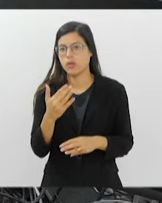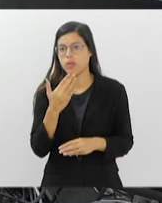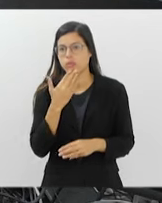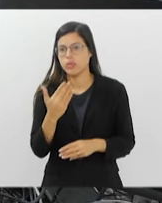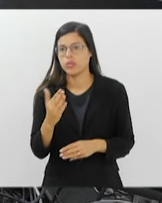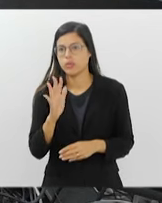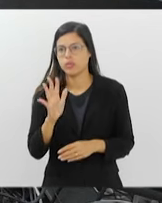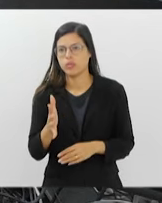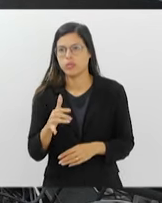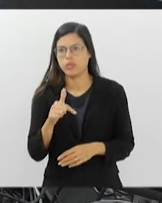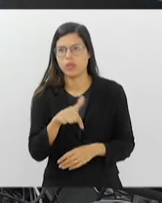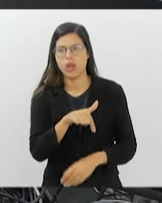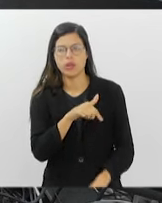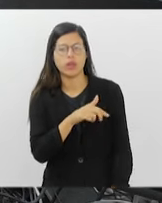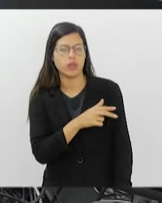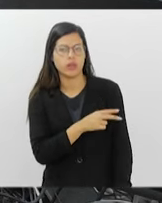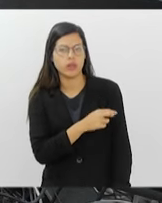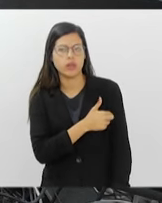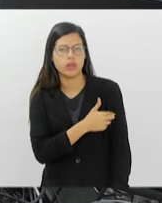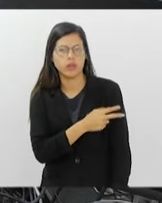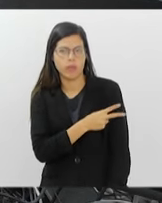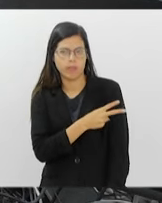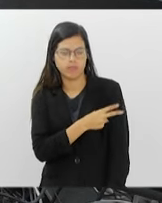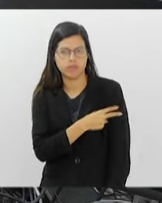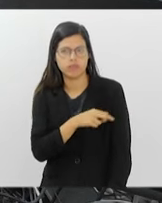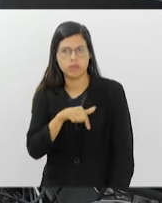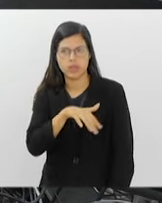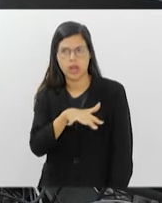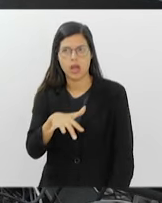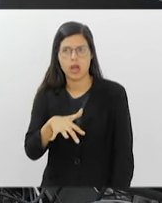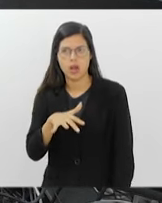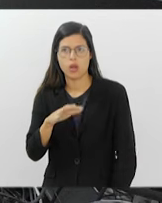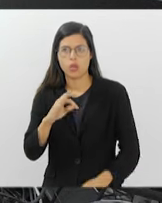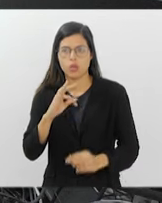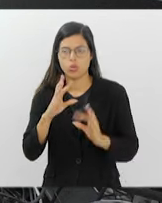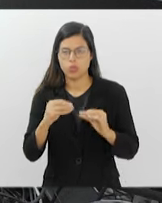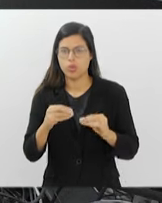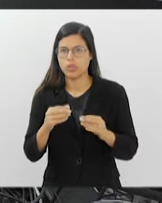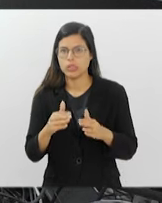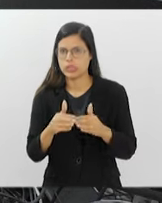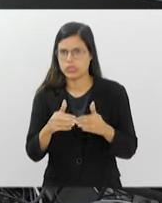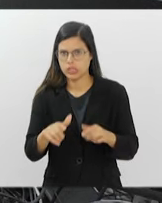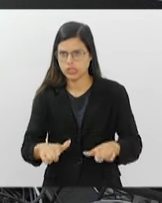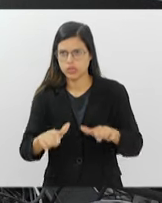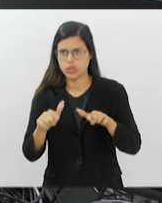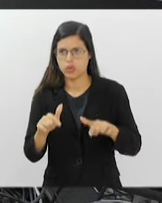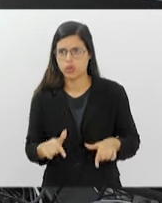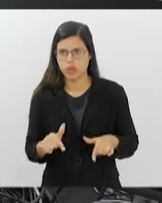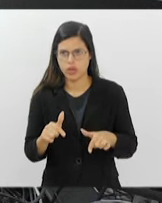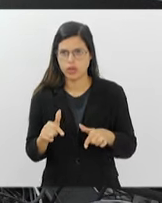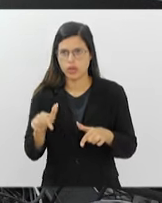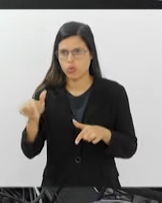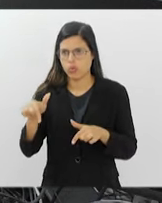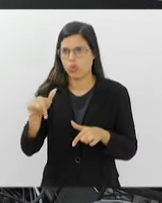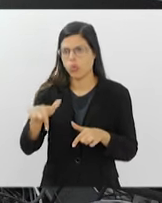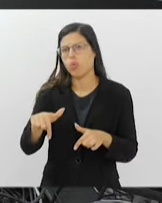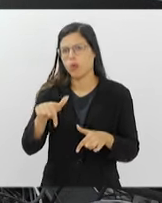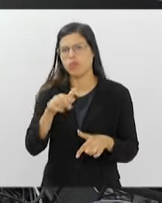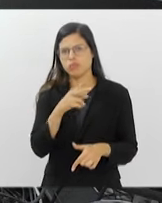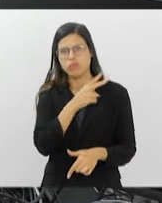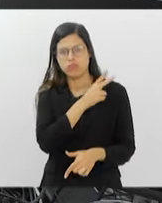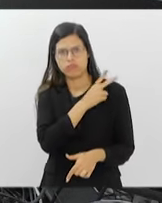encontra-se presente e creio que todas as licenças devem ter sido dada entrada no batalhão que vossa senhoria comanda correto